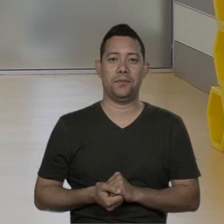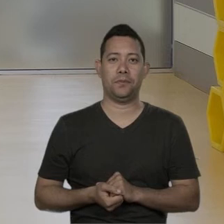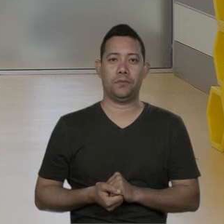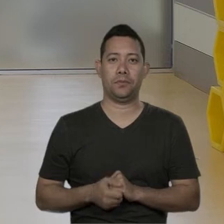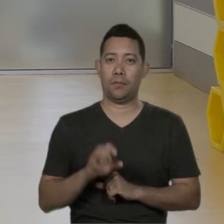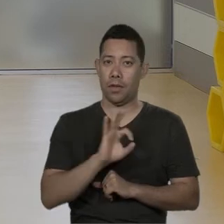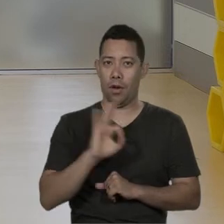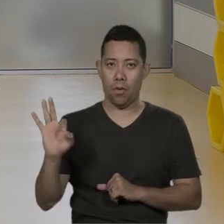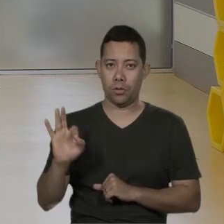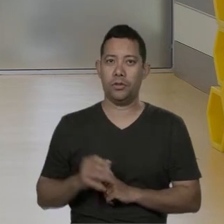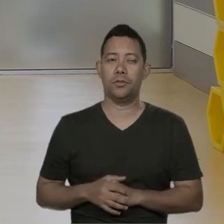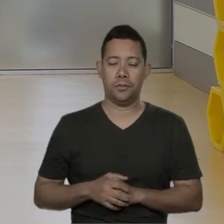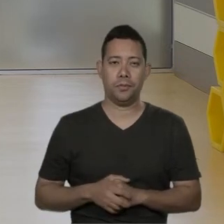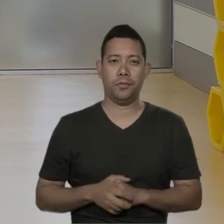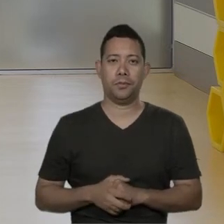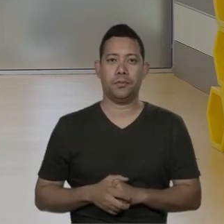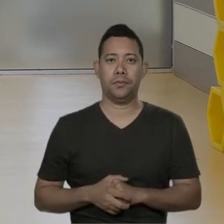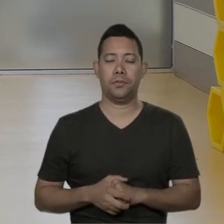Tá ótimo. Isso aí.